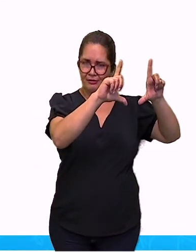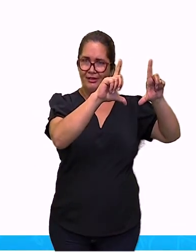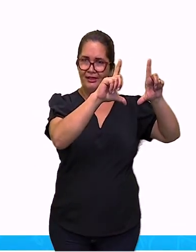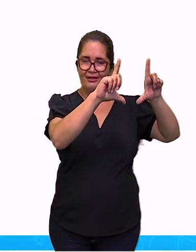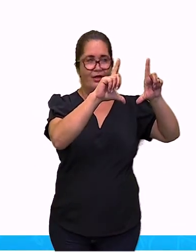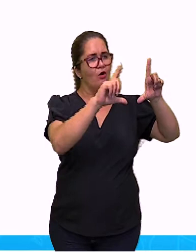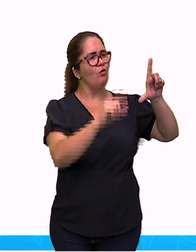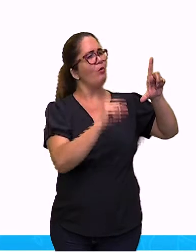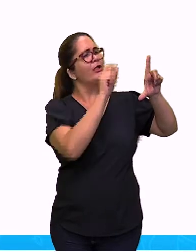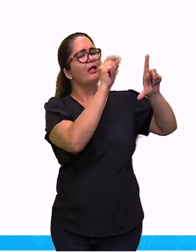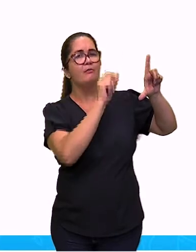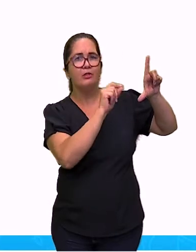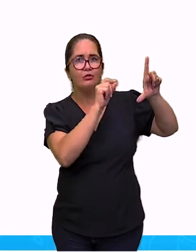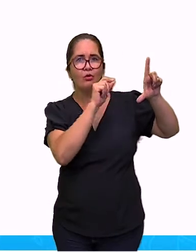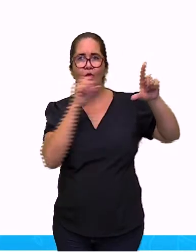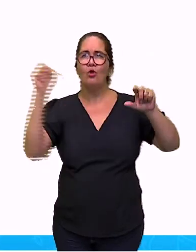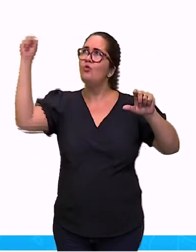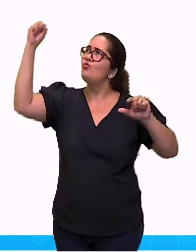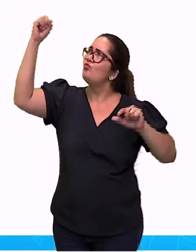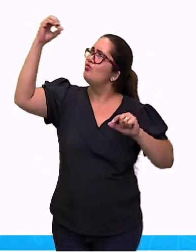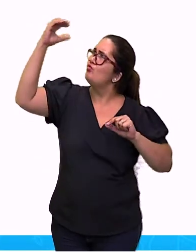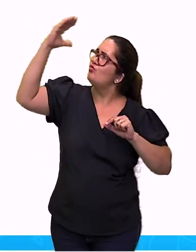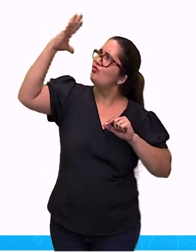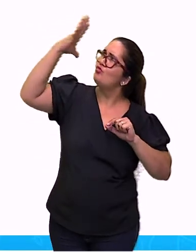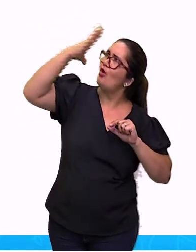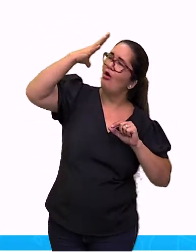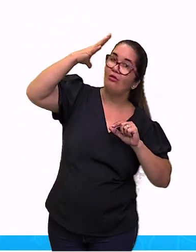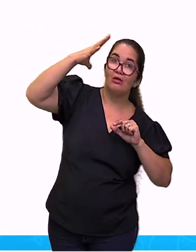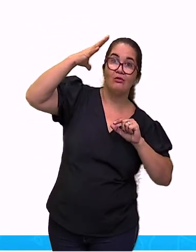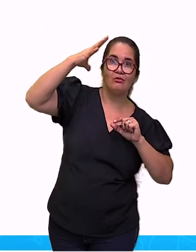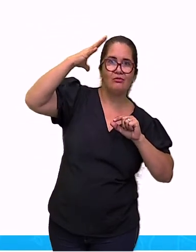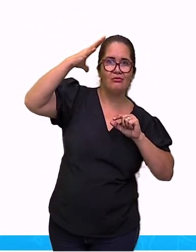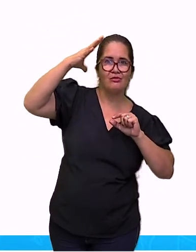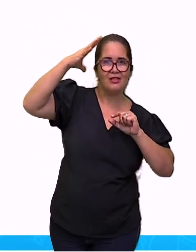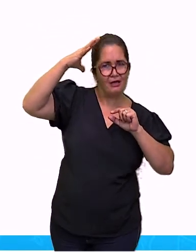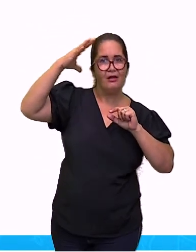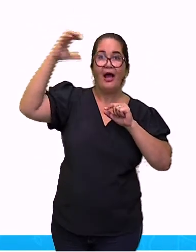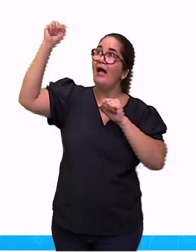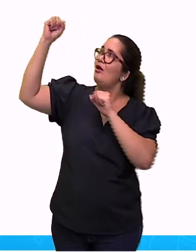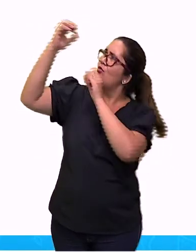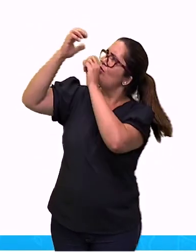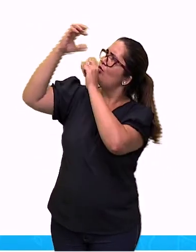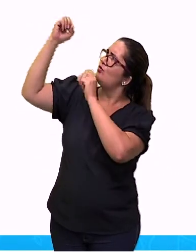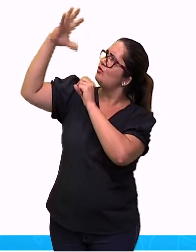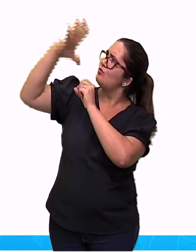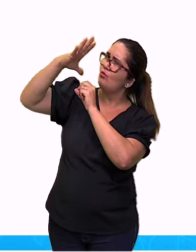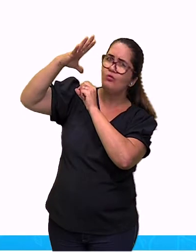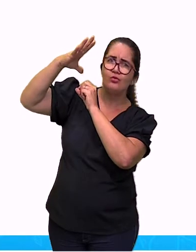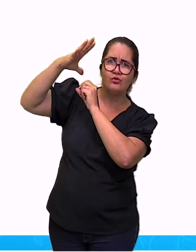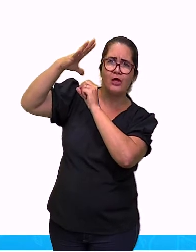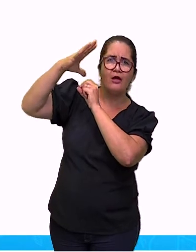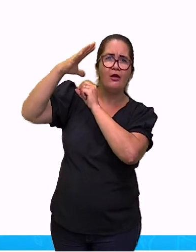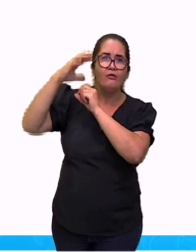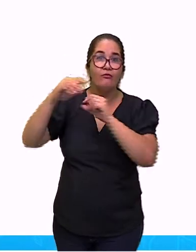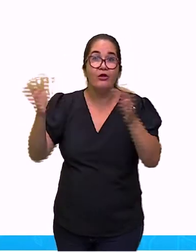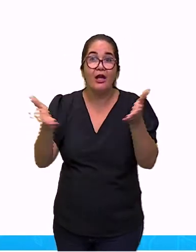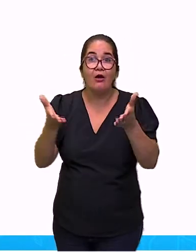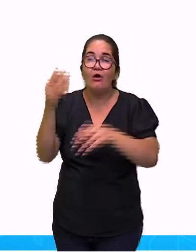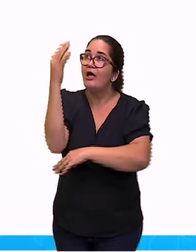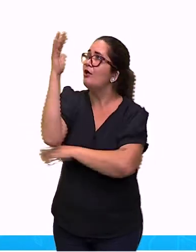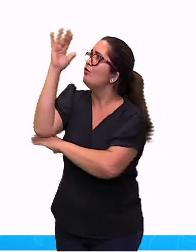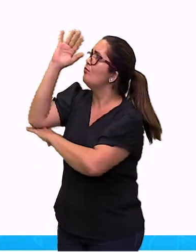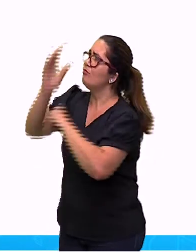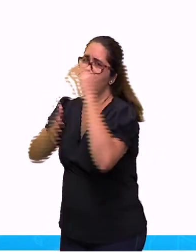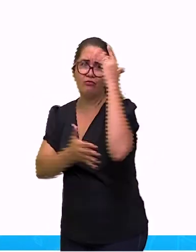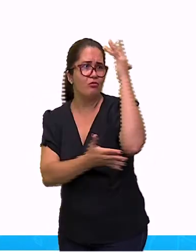consegue ver aí uma imagem onde dá para ver a presença, a luminosidade do sol. Então, ele captou a luz solar na